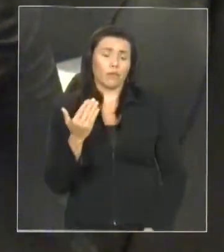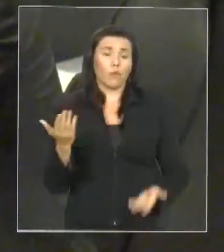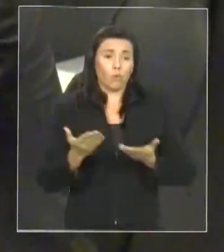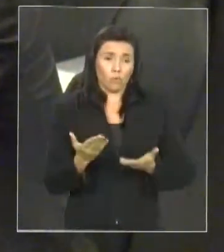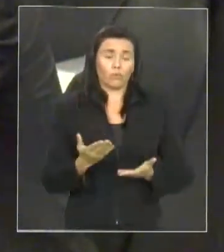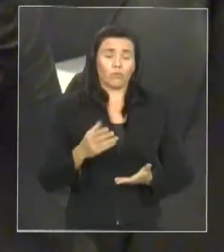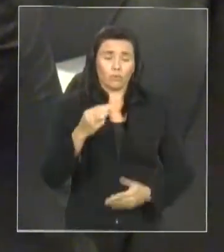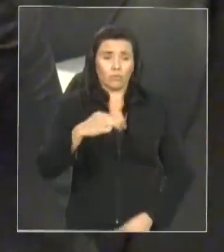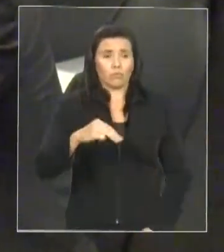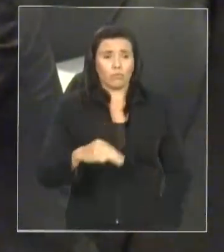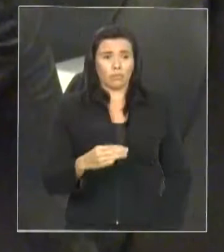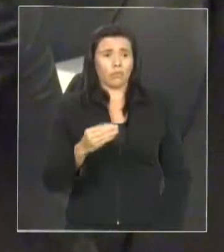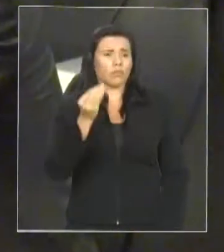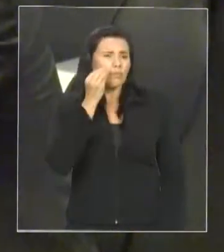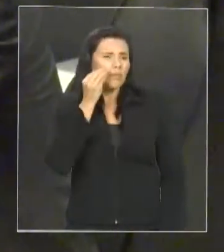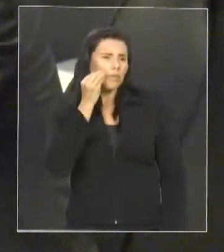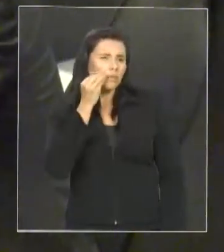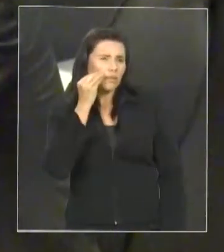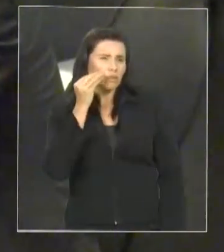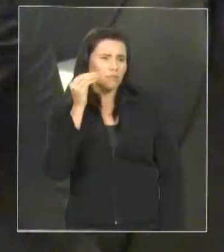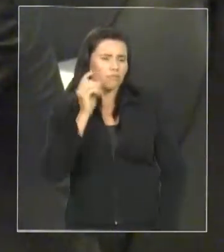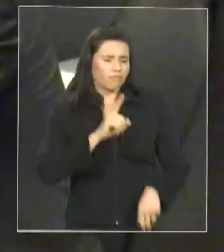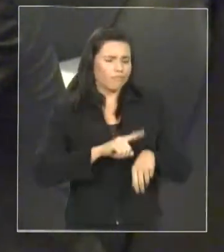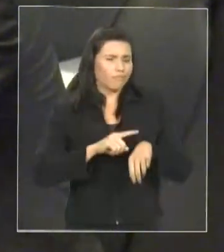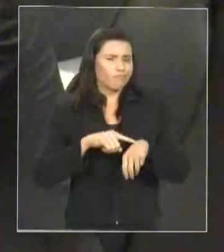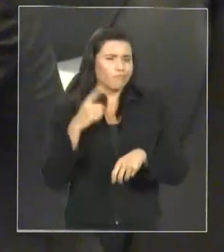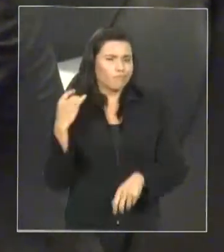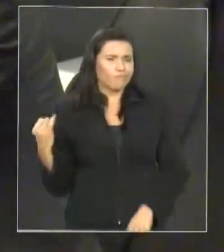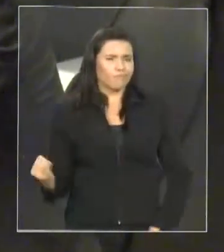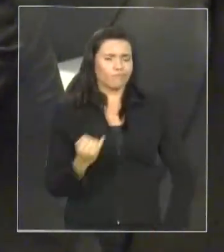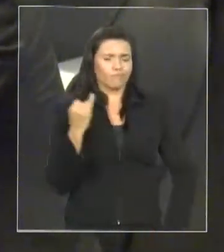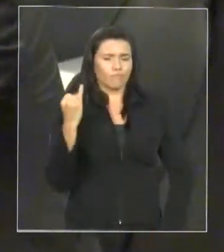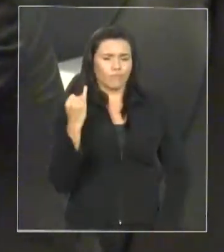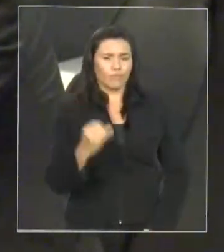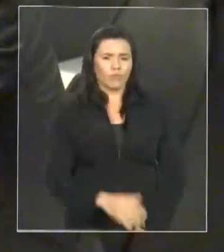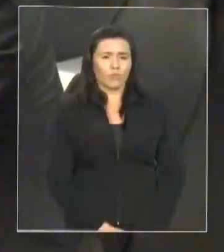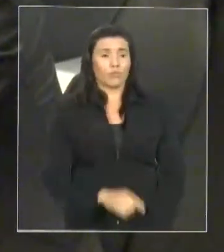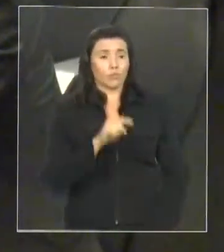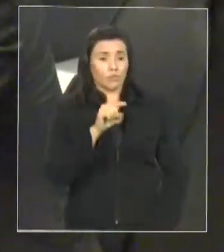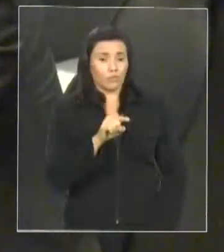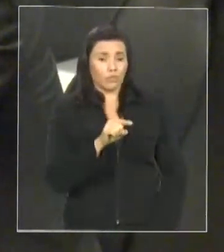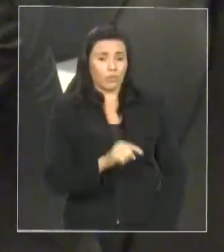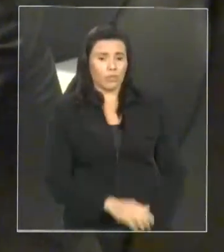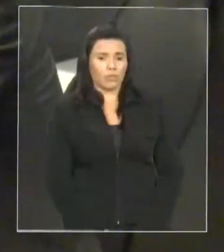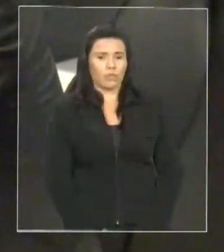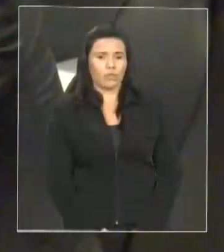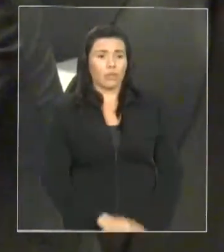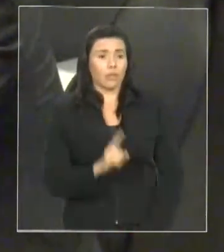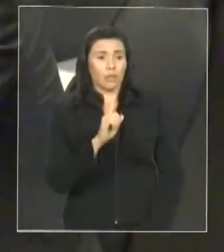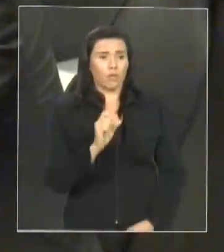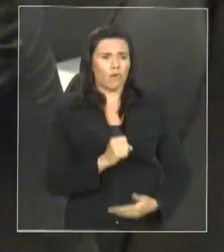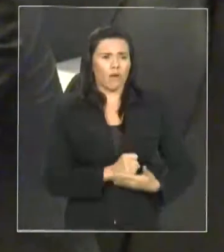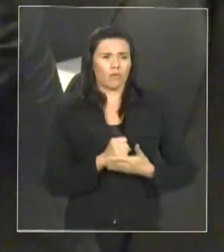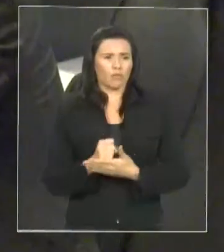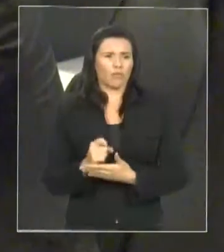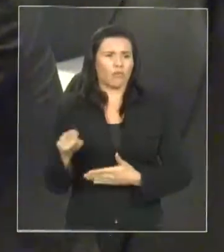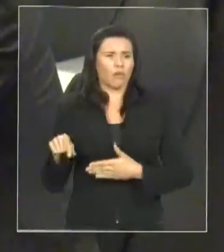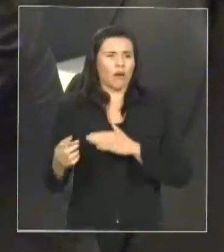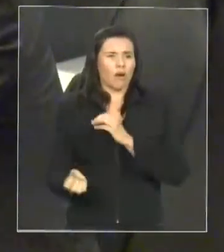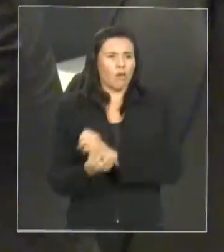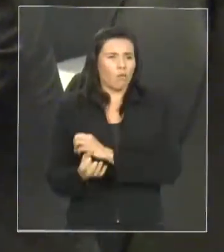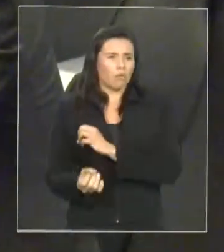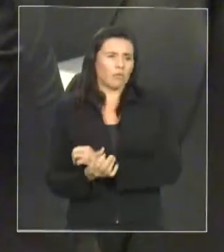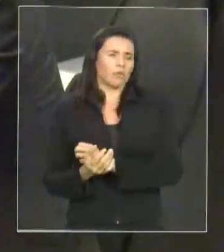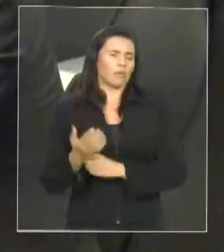Até porque, como Vossa Excelência não ajudou, não participou, nem foi cúmplice desses momentos tristes de